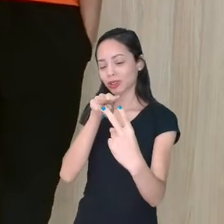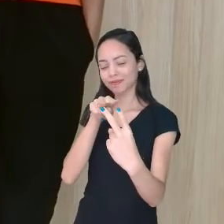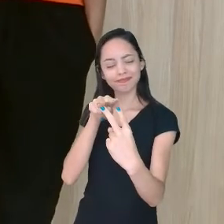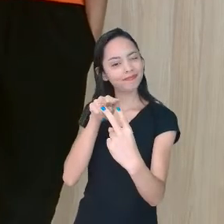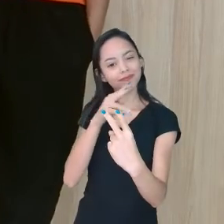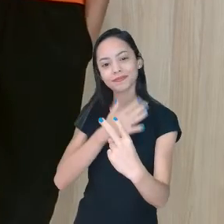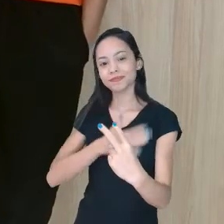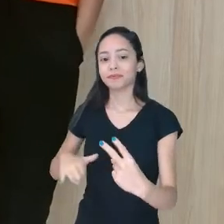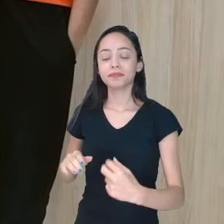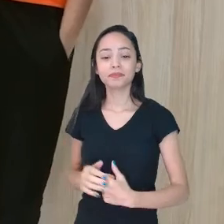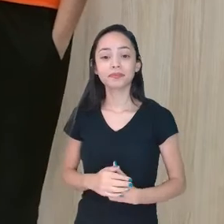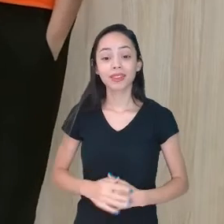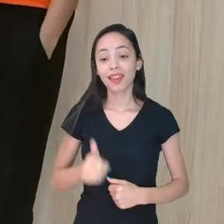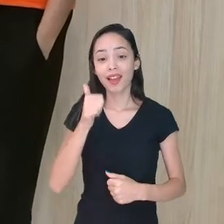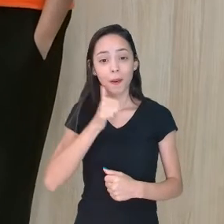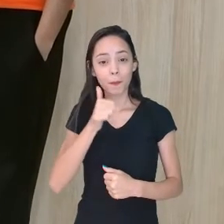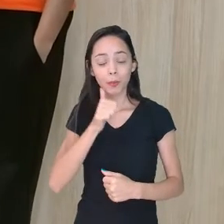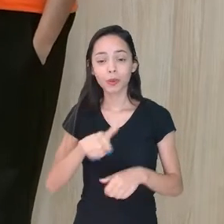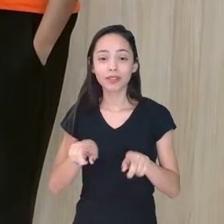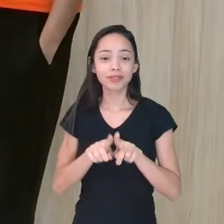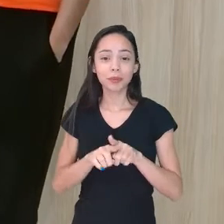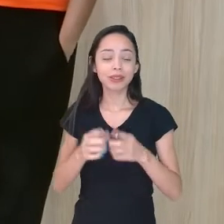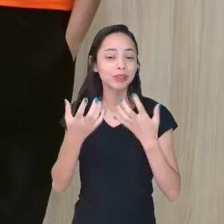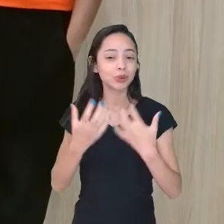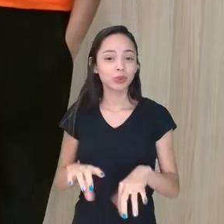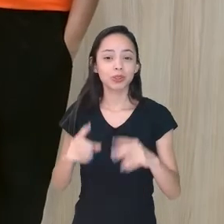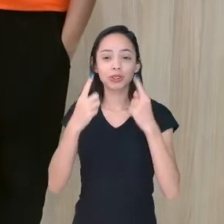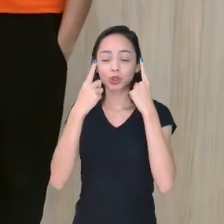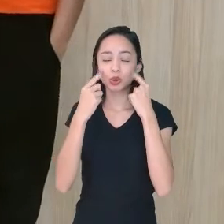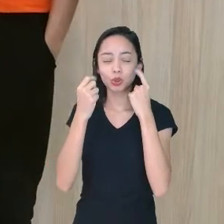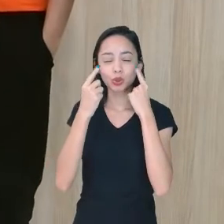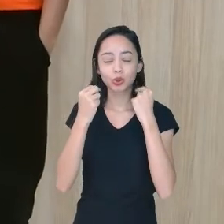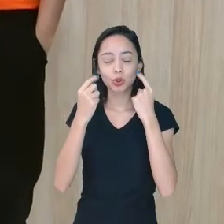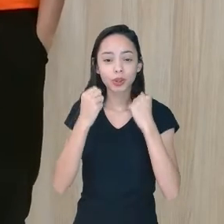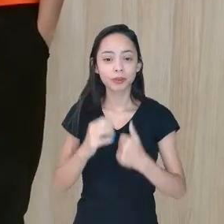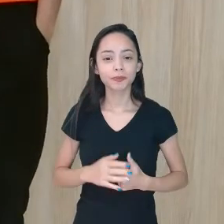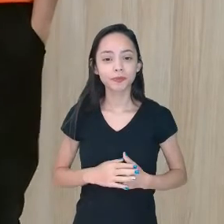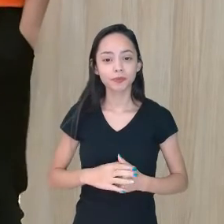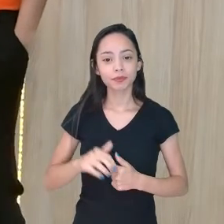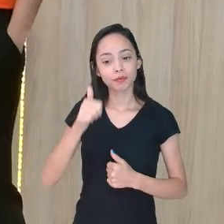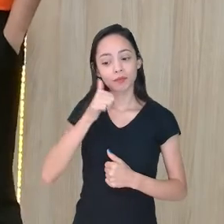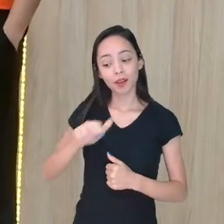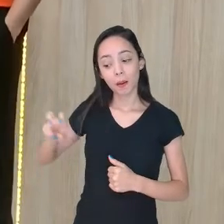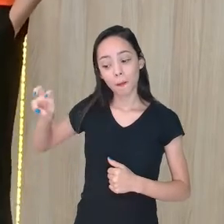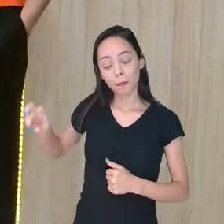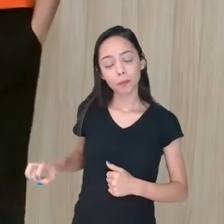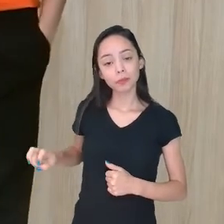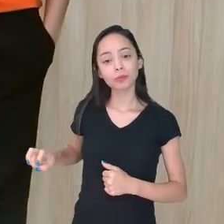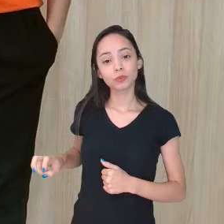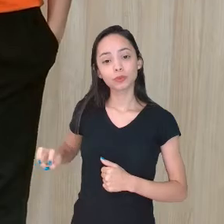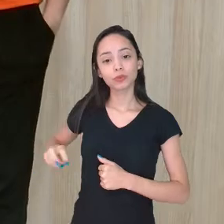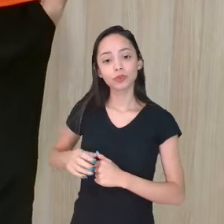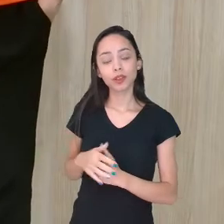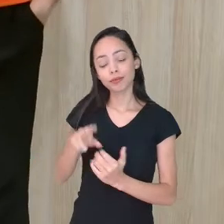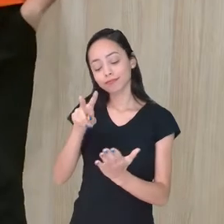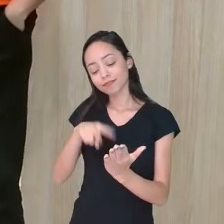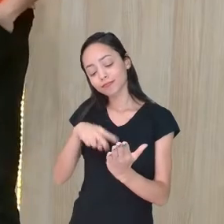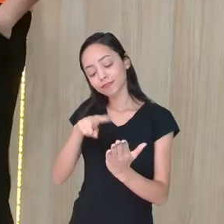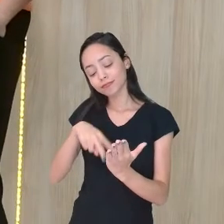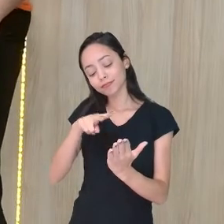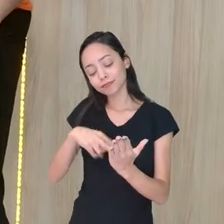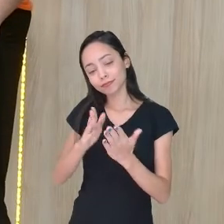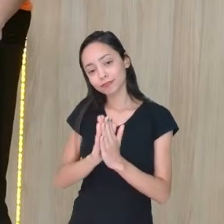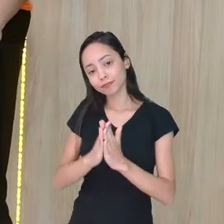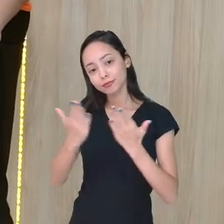foi ensinada a chorar em público. A moça ao meu lado lê Camus. Camus é um autor francês, tá,